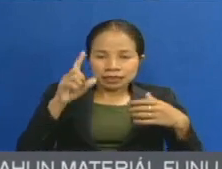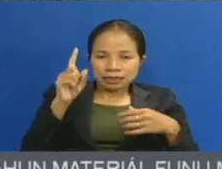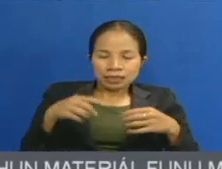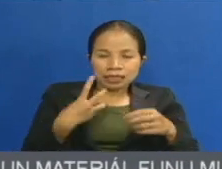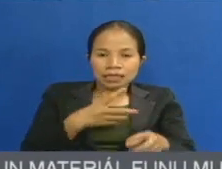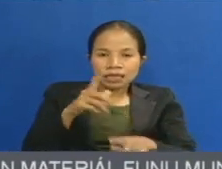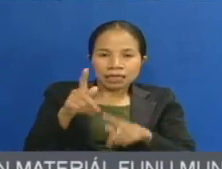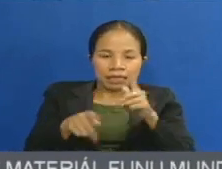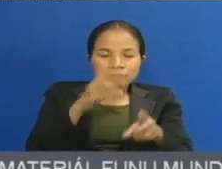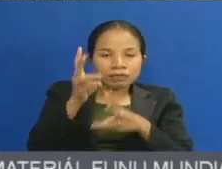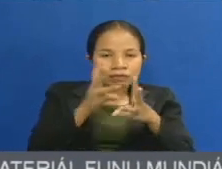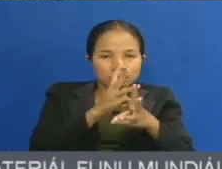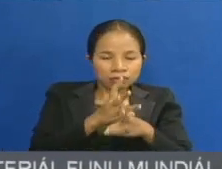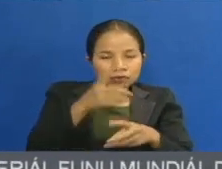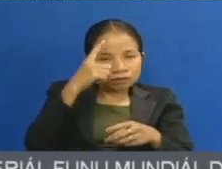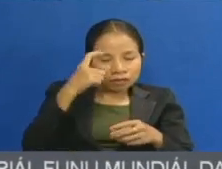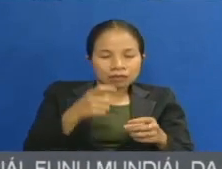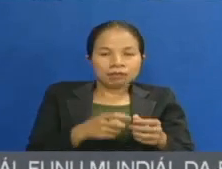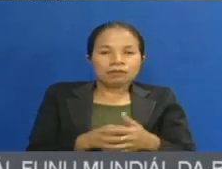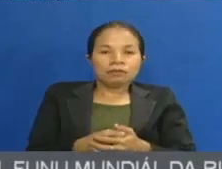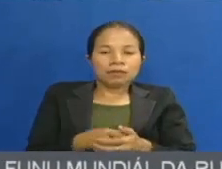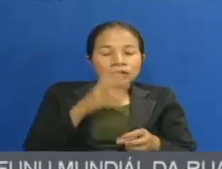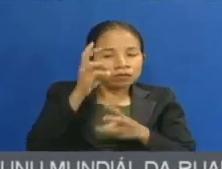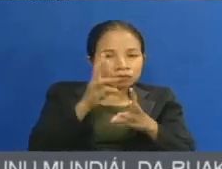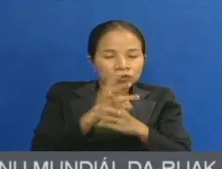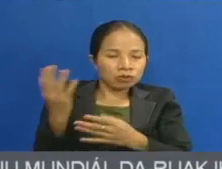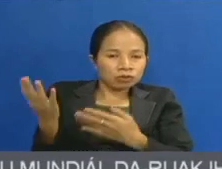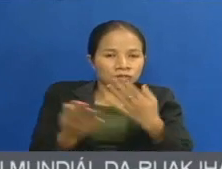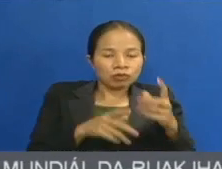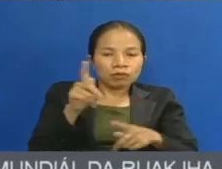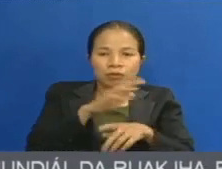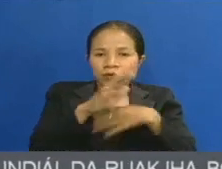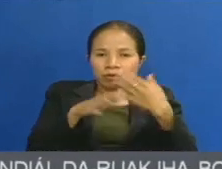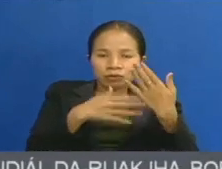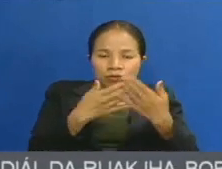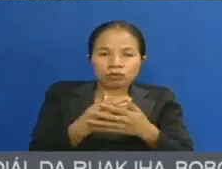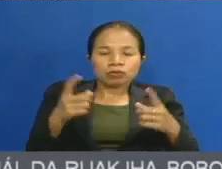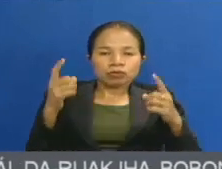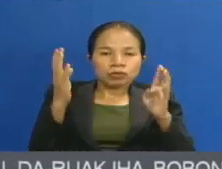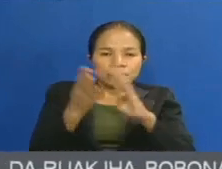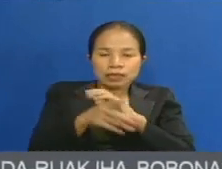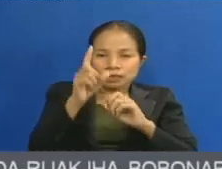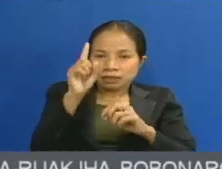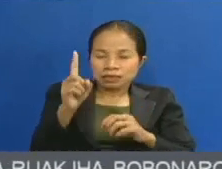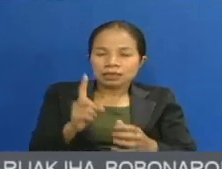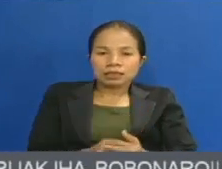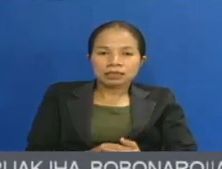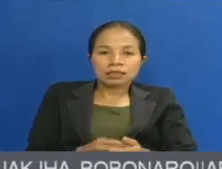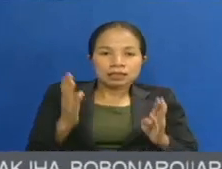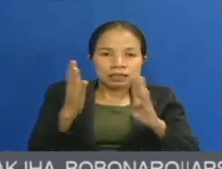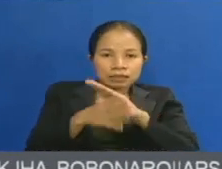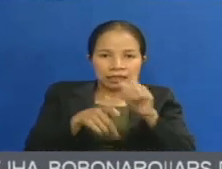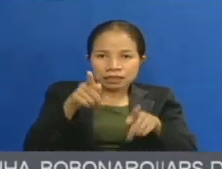ema mundo ninia encarna tama e mundo, e lori humanidade tomak, ba saída deit,